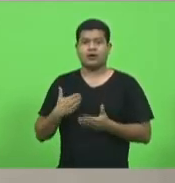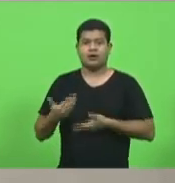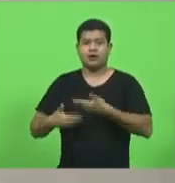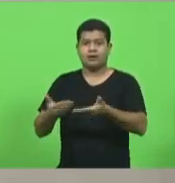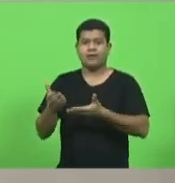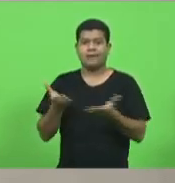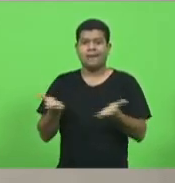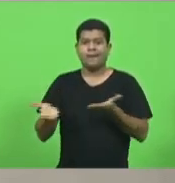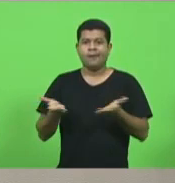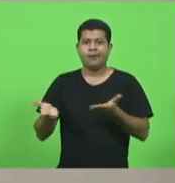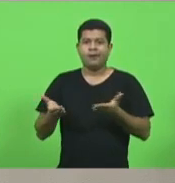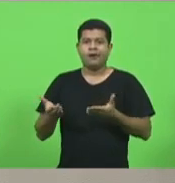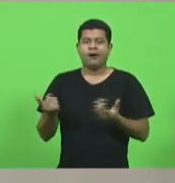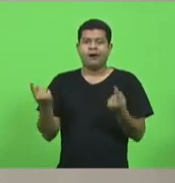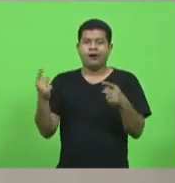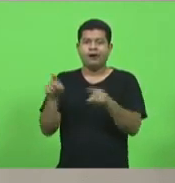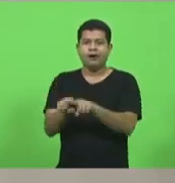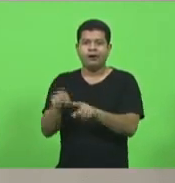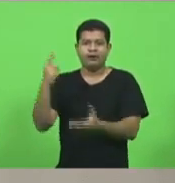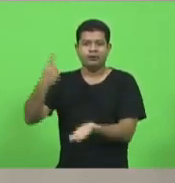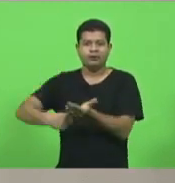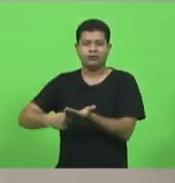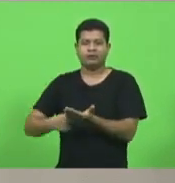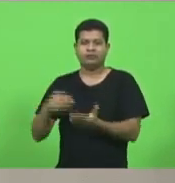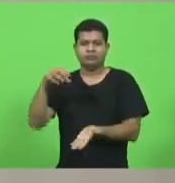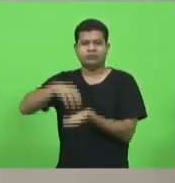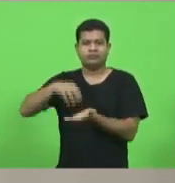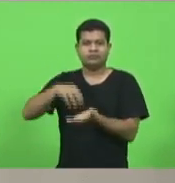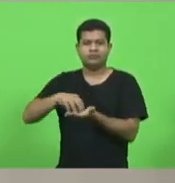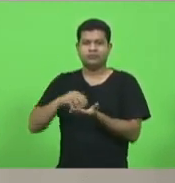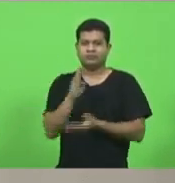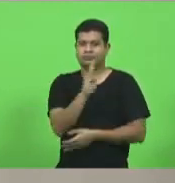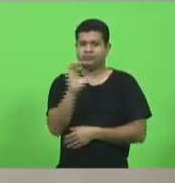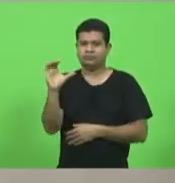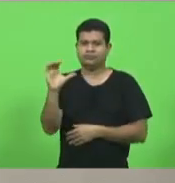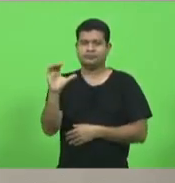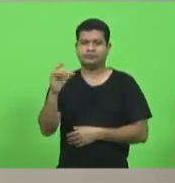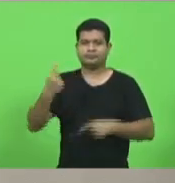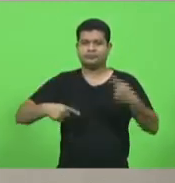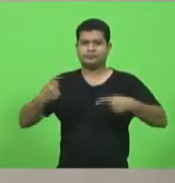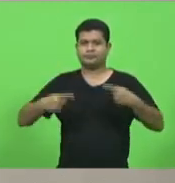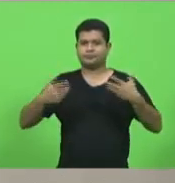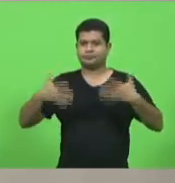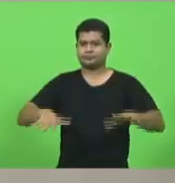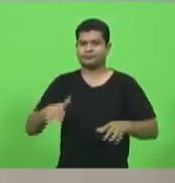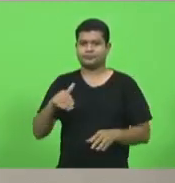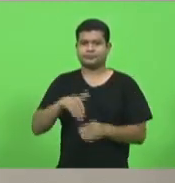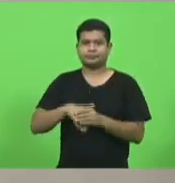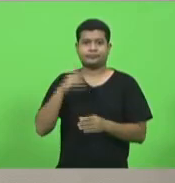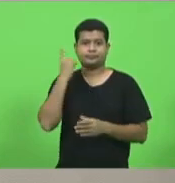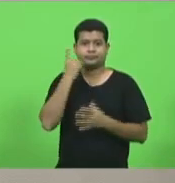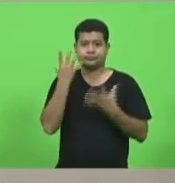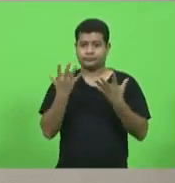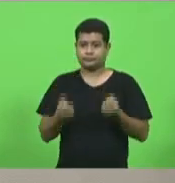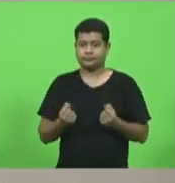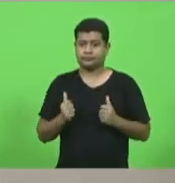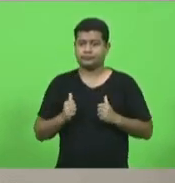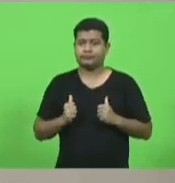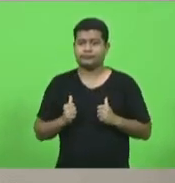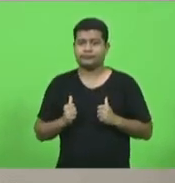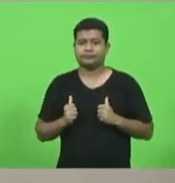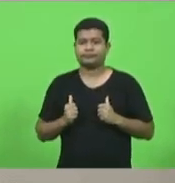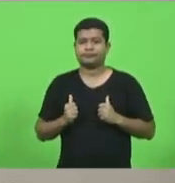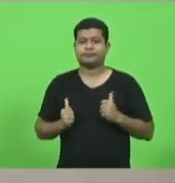concessão do Centro de Eventos de Balneário Camboriú, em discussão. Não havendo quem queira discutir em votação, deputados que aprovam,